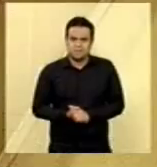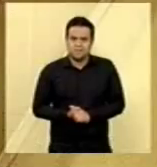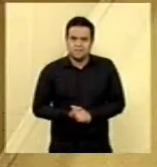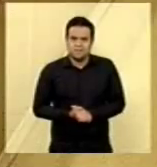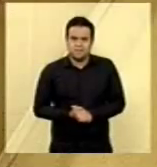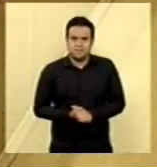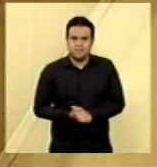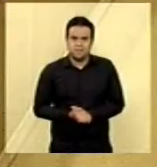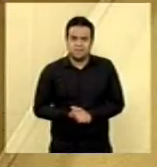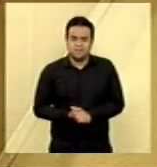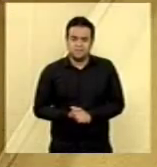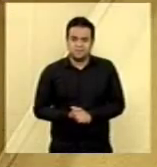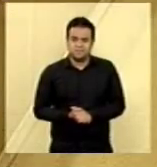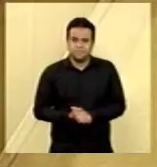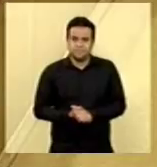titularidade